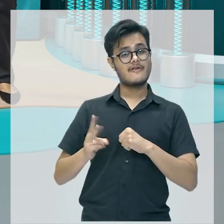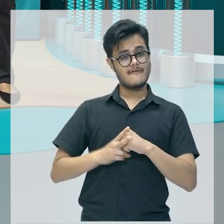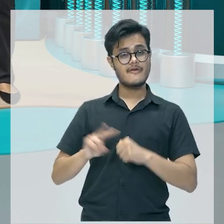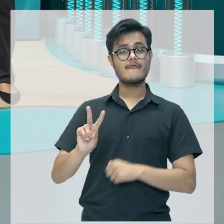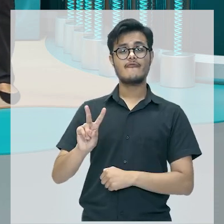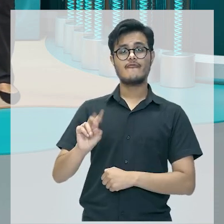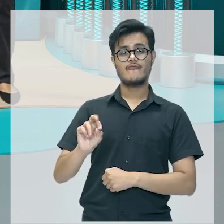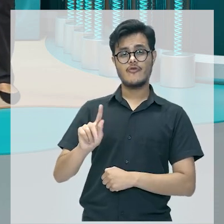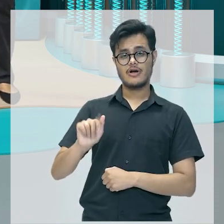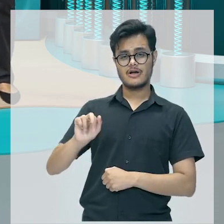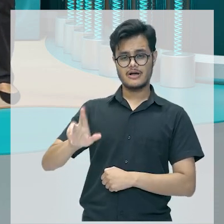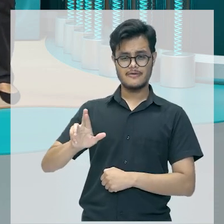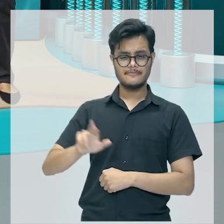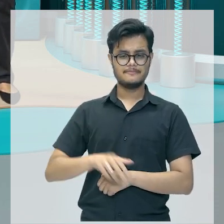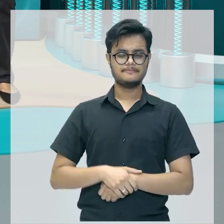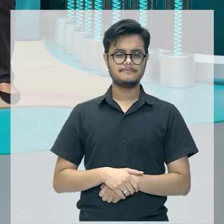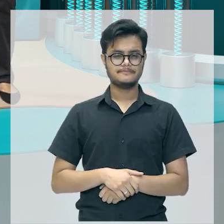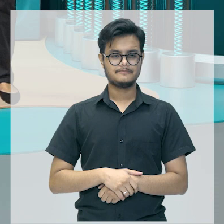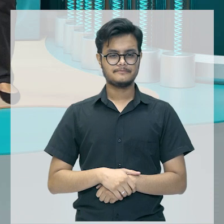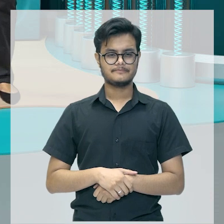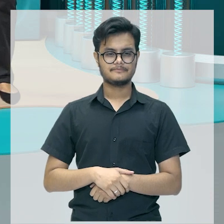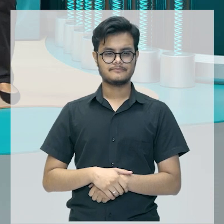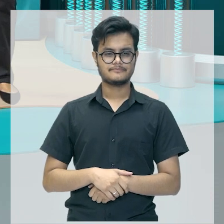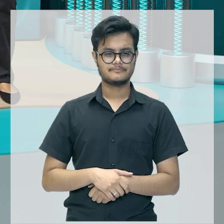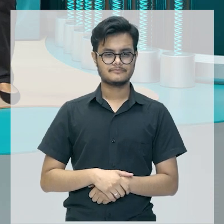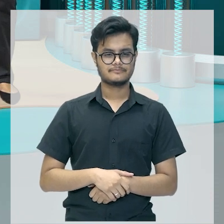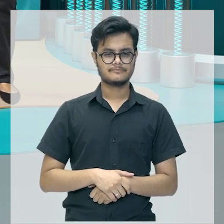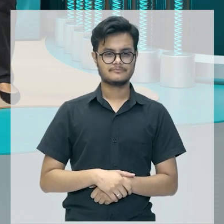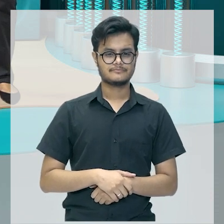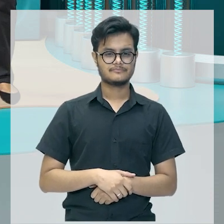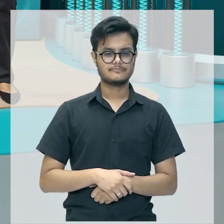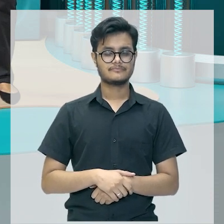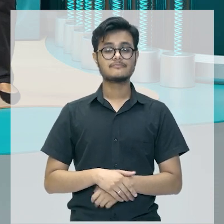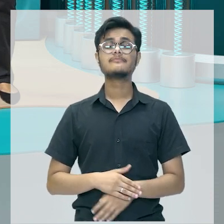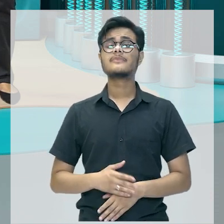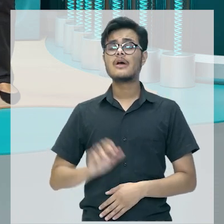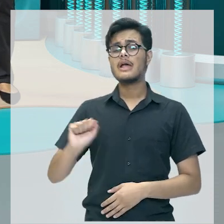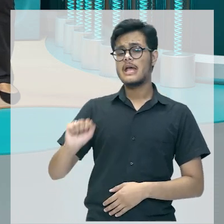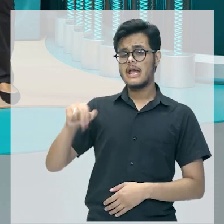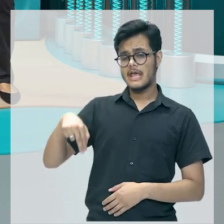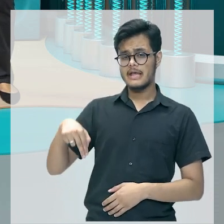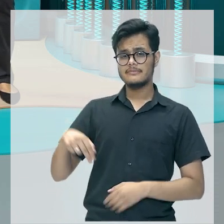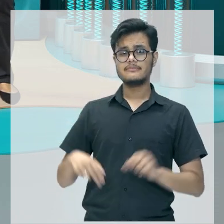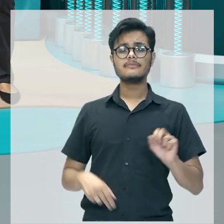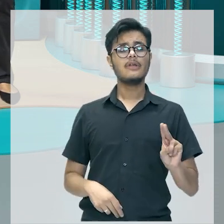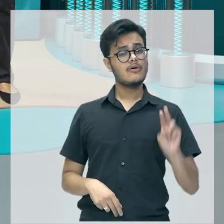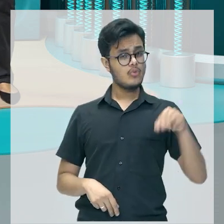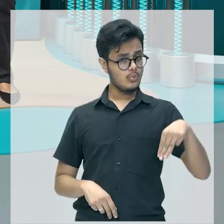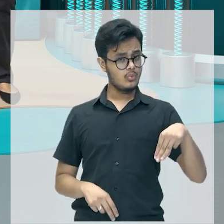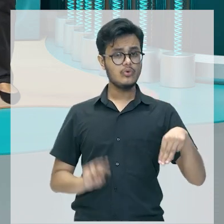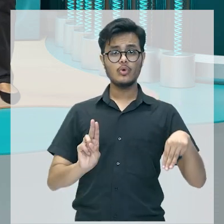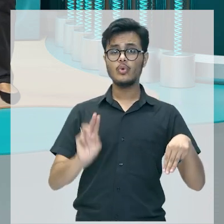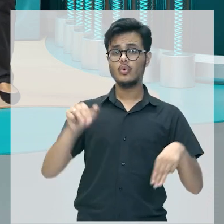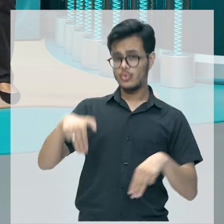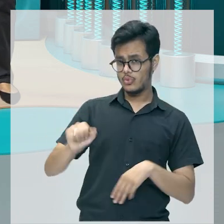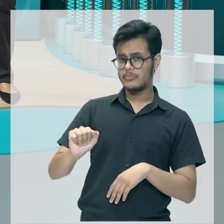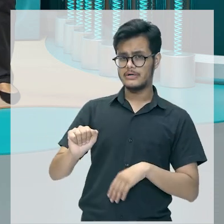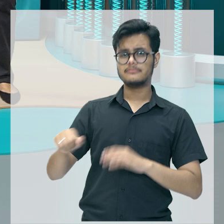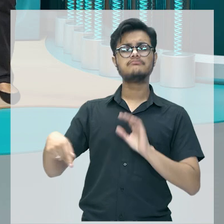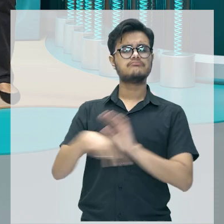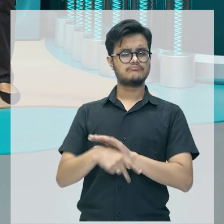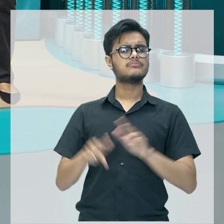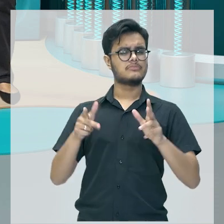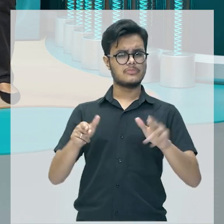right? Então, que mais um pouquinho sobre ele? Então, o artigo indefinido N, ele significa